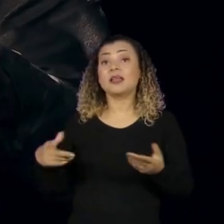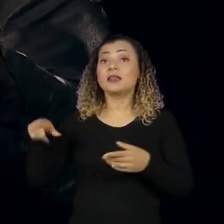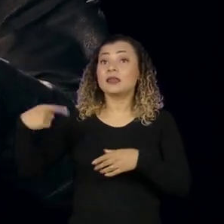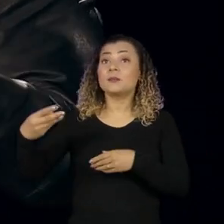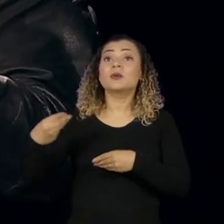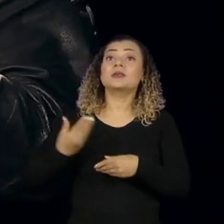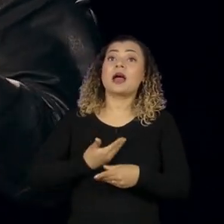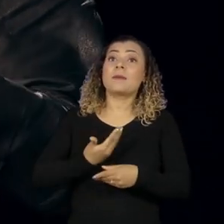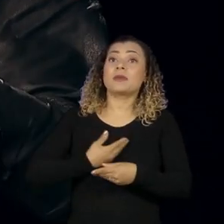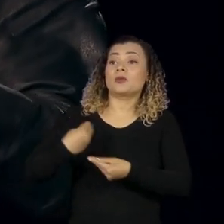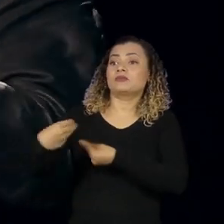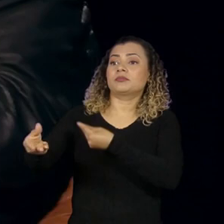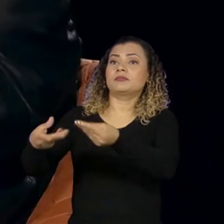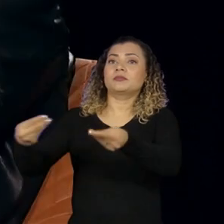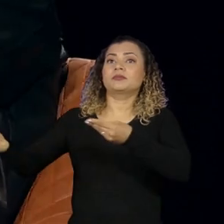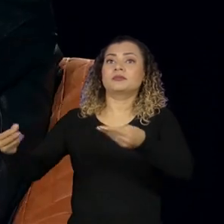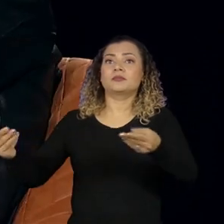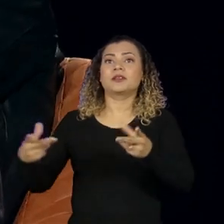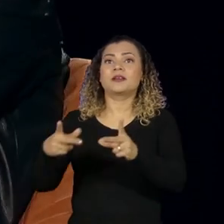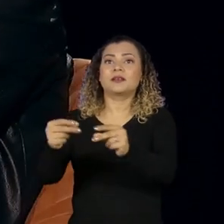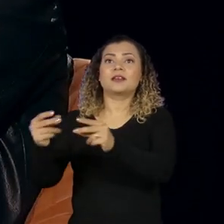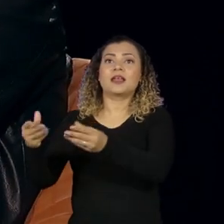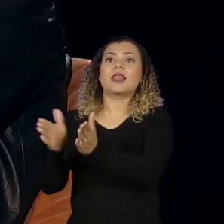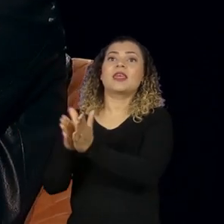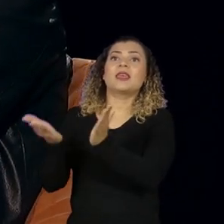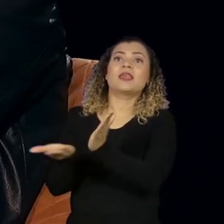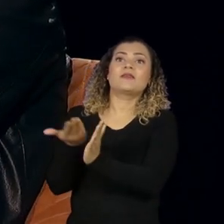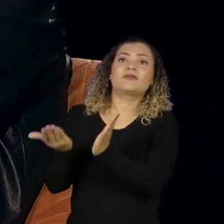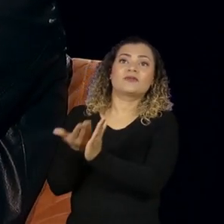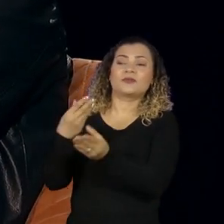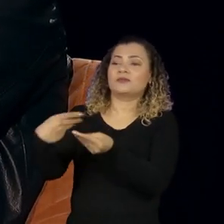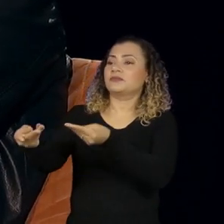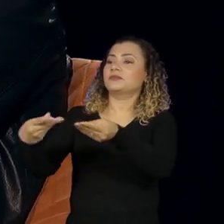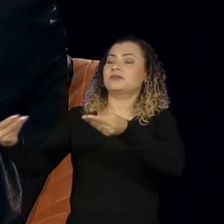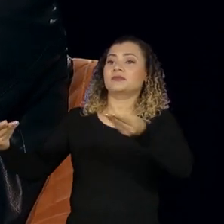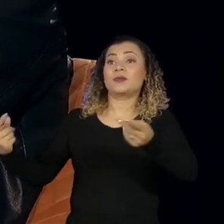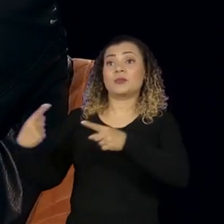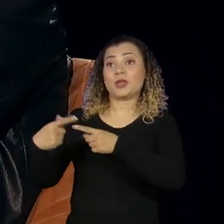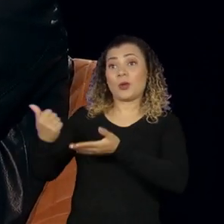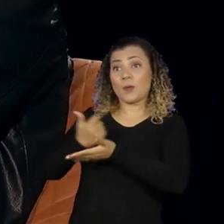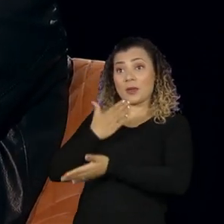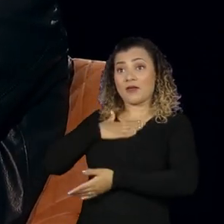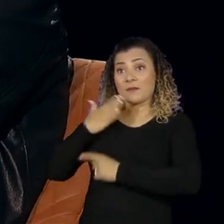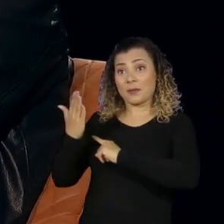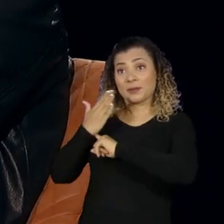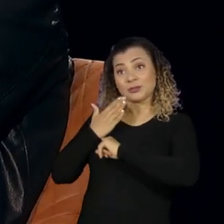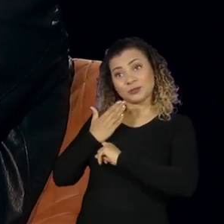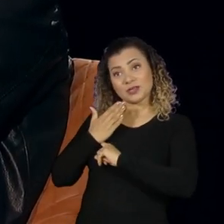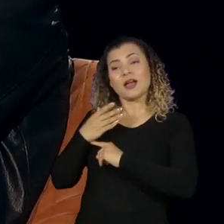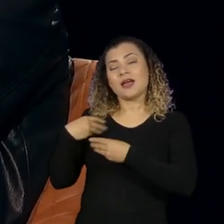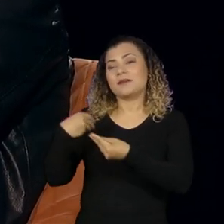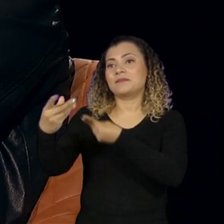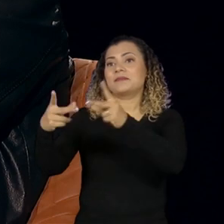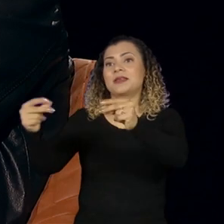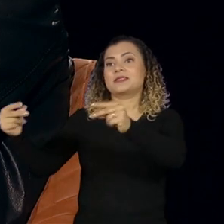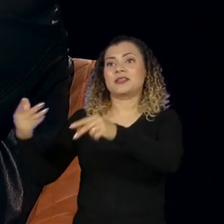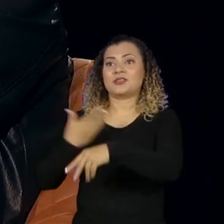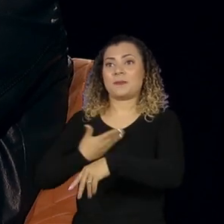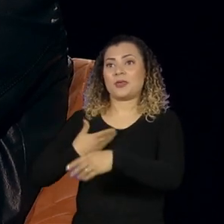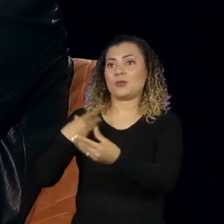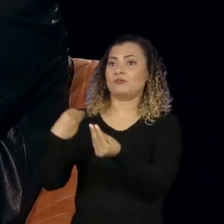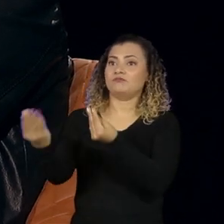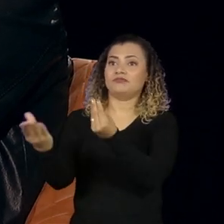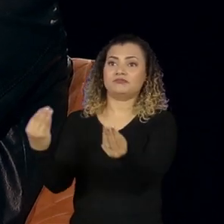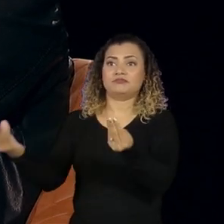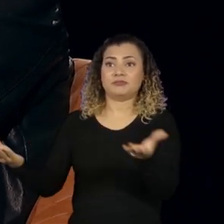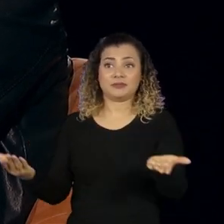para os amigos dele. Então, tem muito amigo dele que ganhou o livro do Fauzi, porque o Fauzi comprava para me ajudar e dar para os amigos de presente o livro.